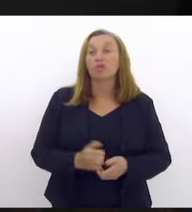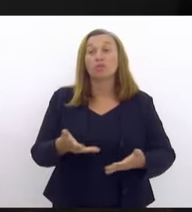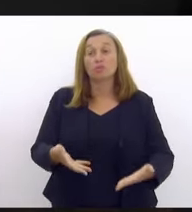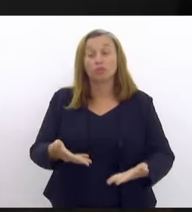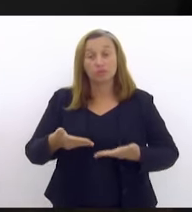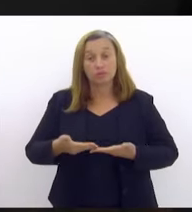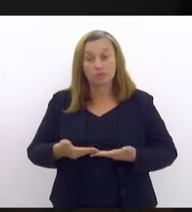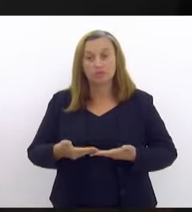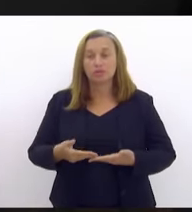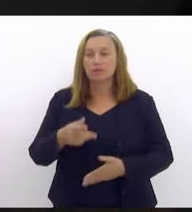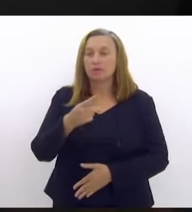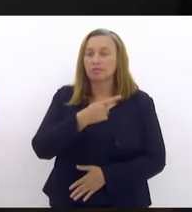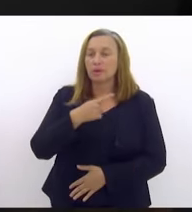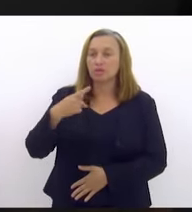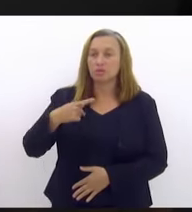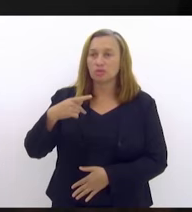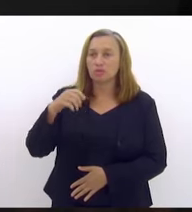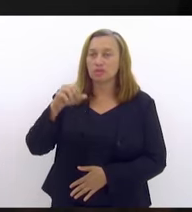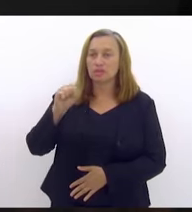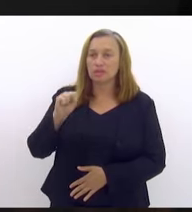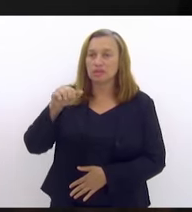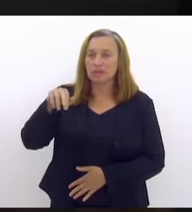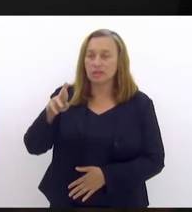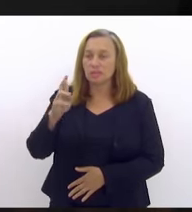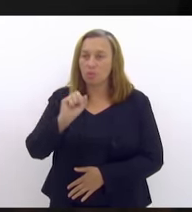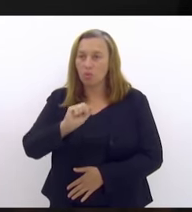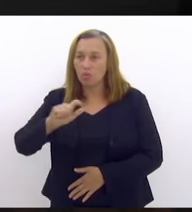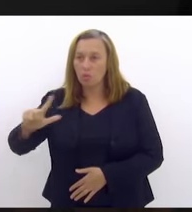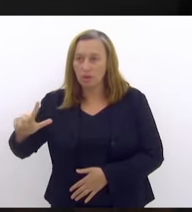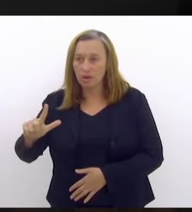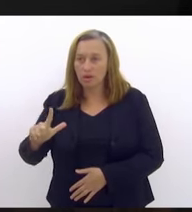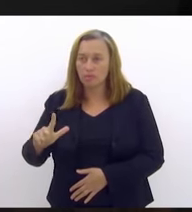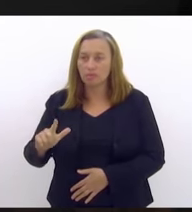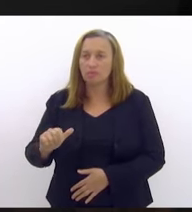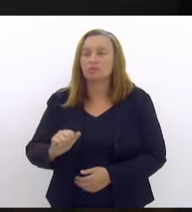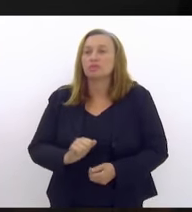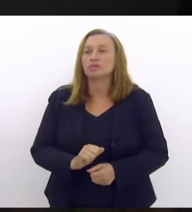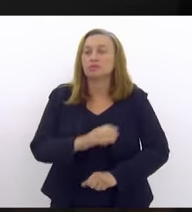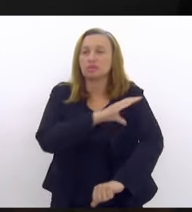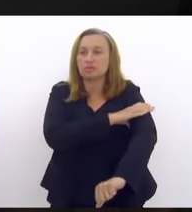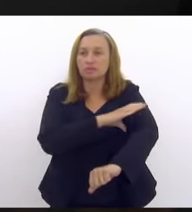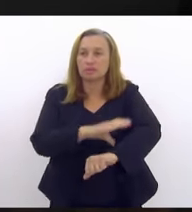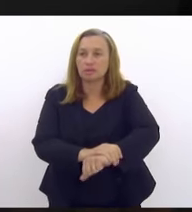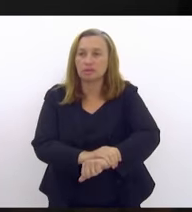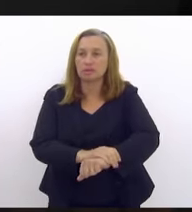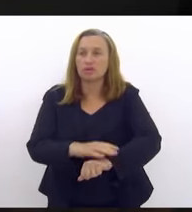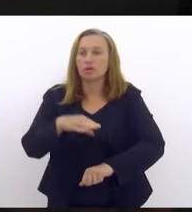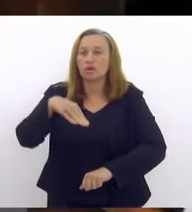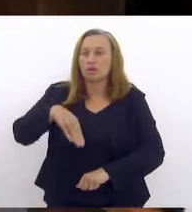Convidar pastor Samuel Sérgio Alves, Assembleia de Deus, Cade Muriqui.